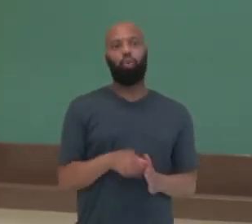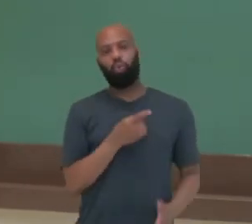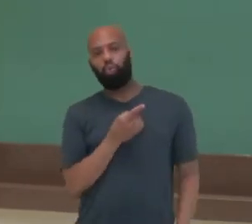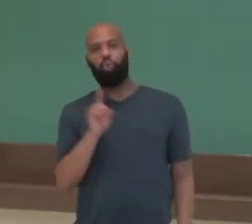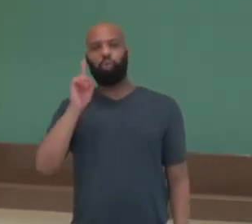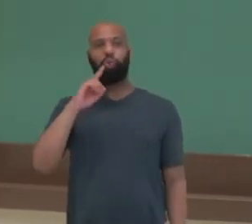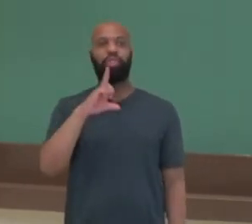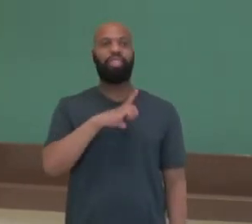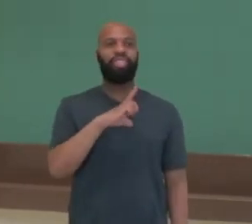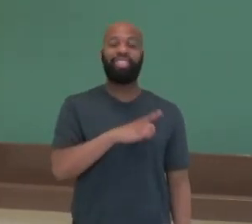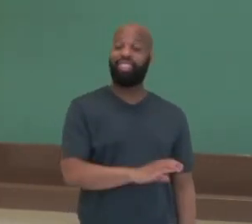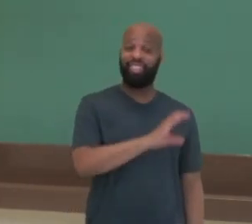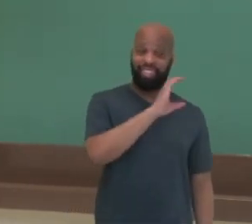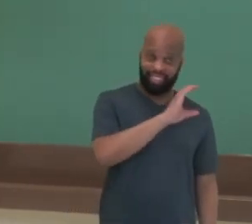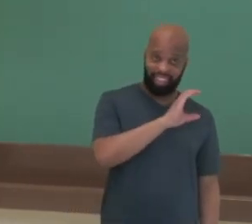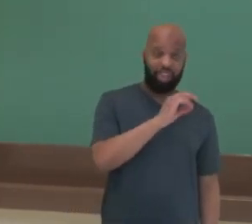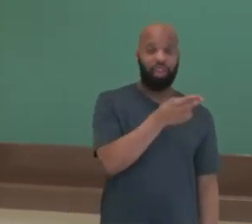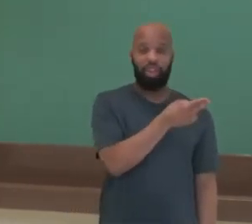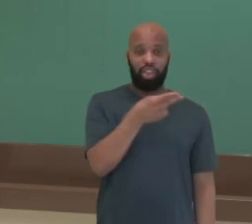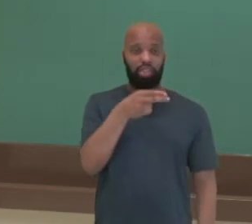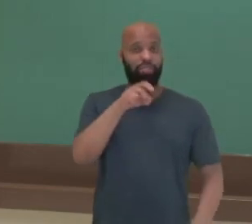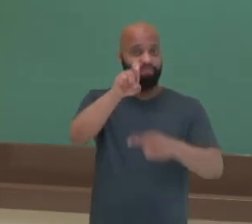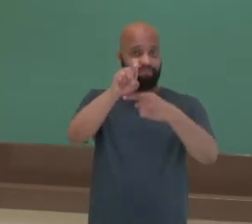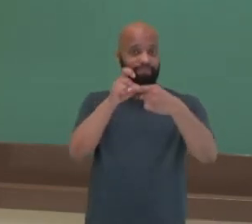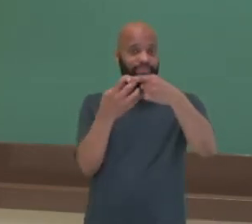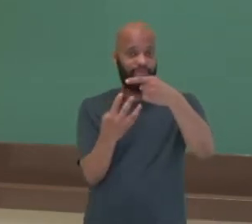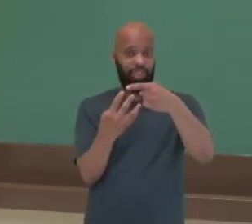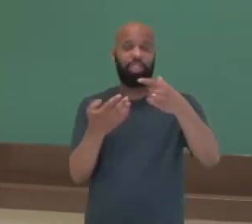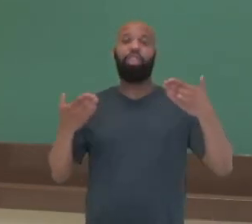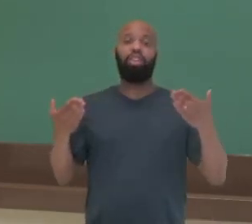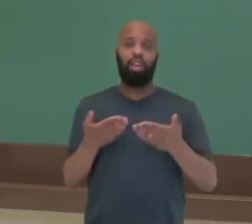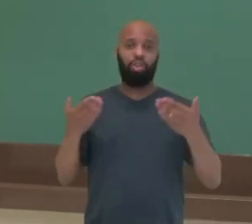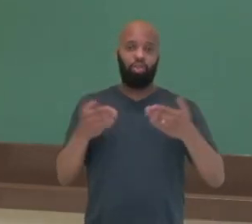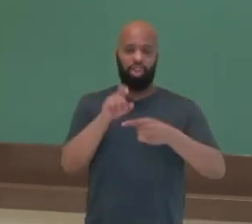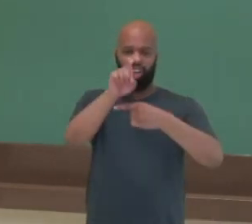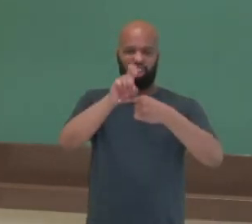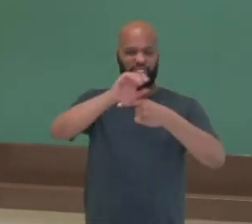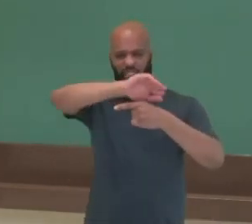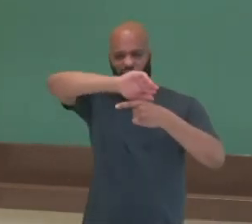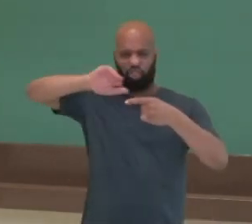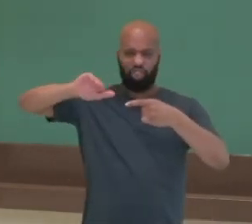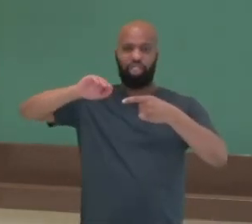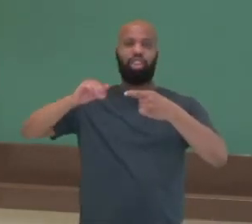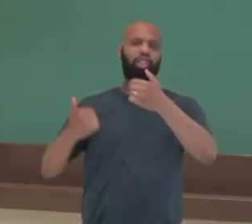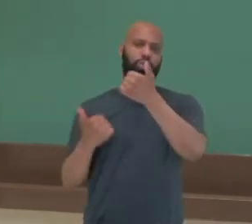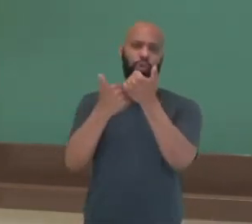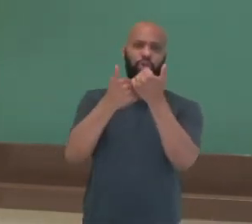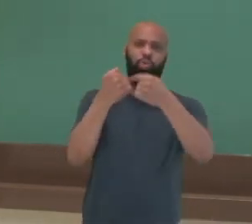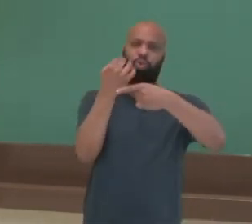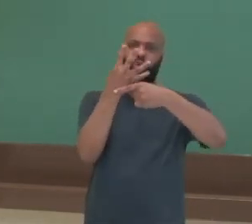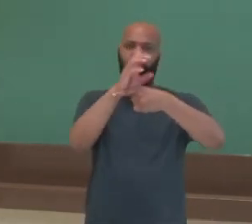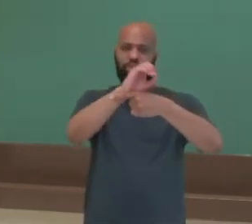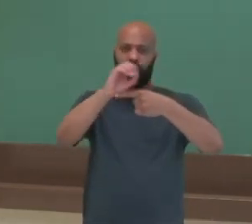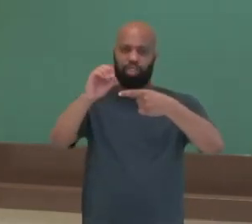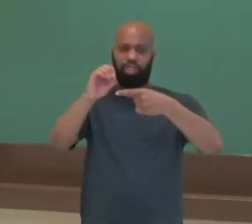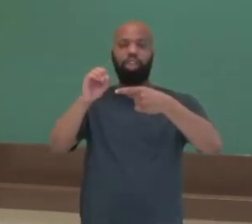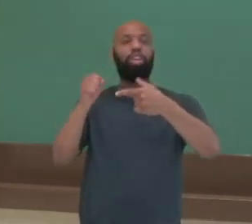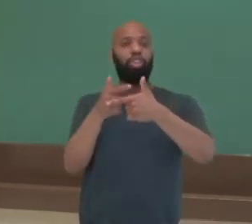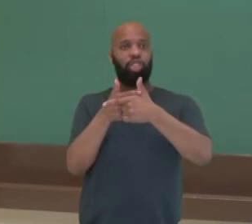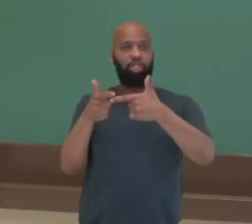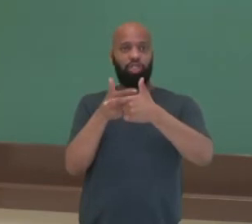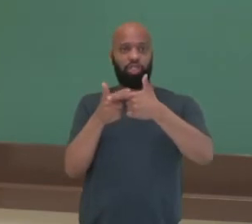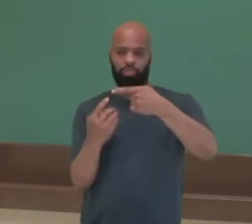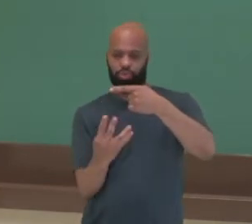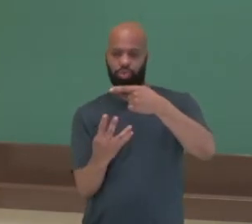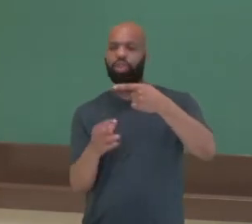último, nós temos o C, que é x sobre 4. Então, substituindo x por 400, fica 400